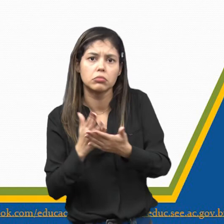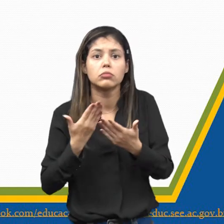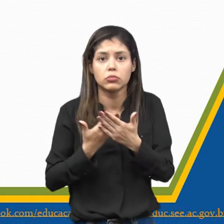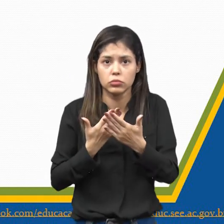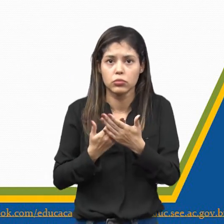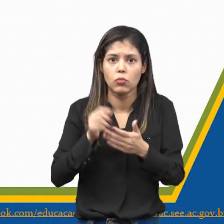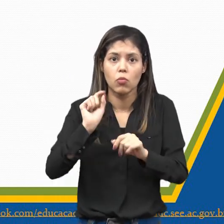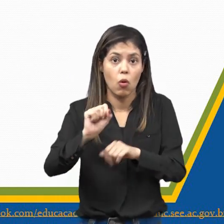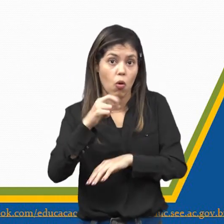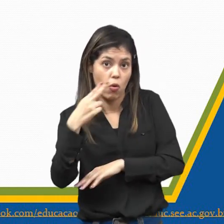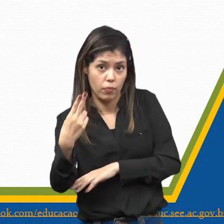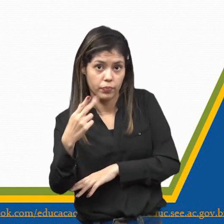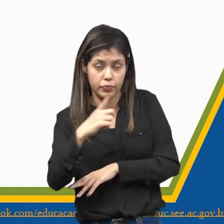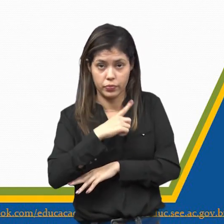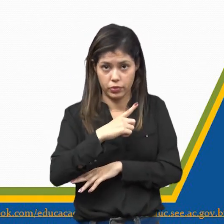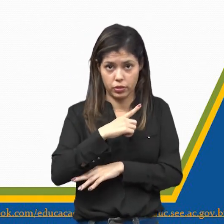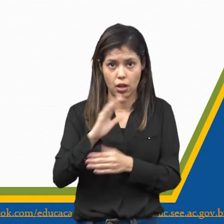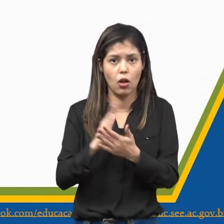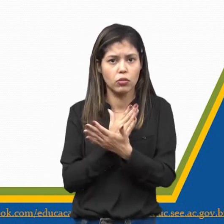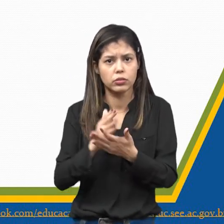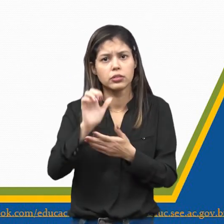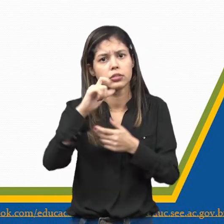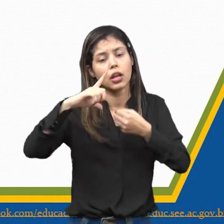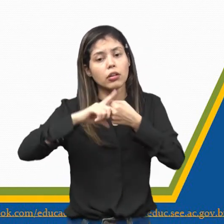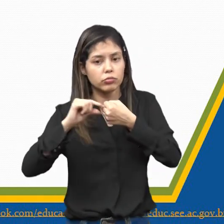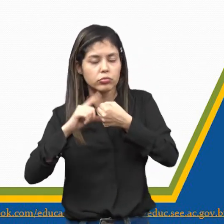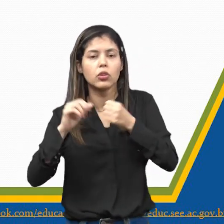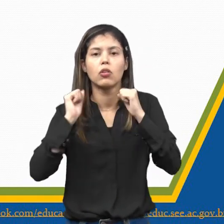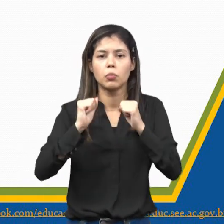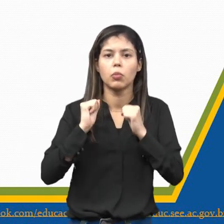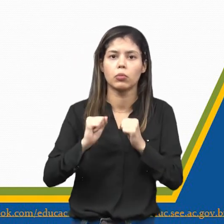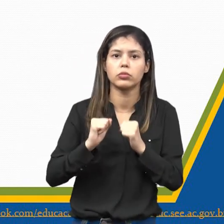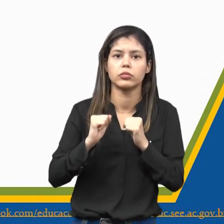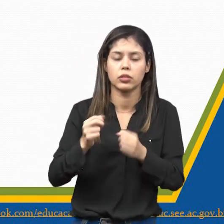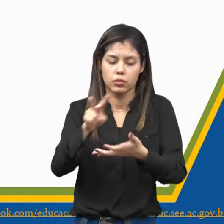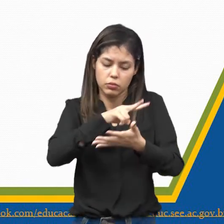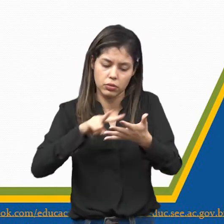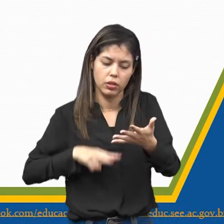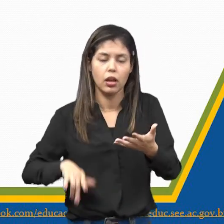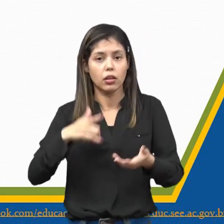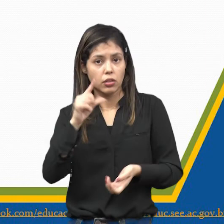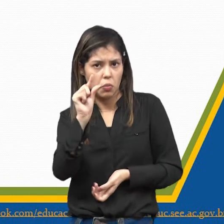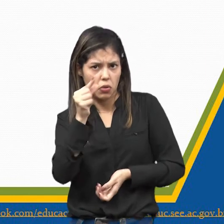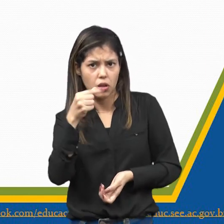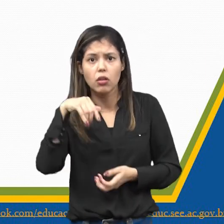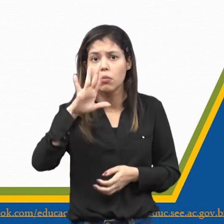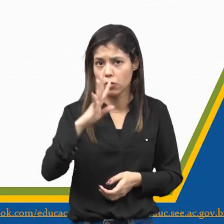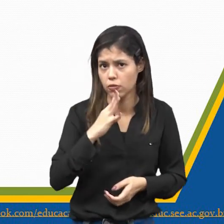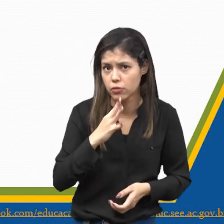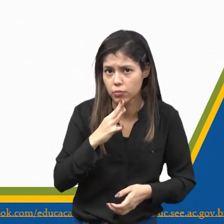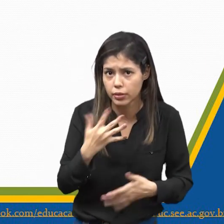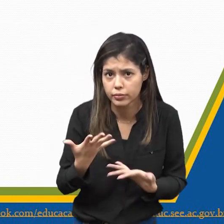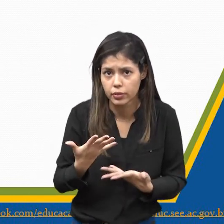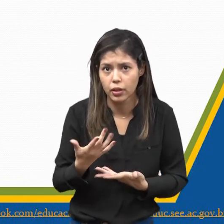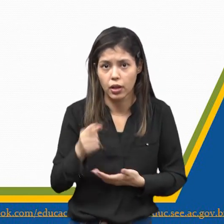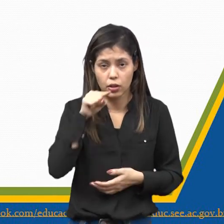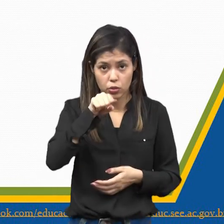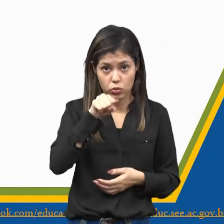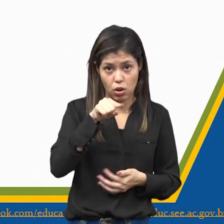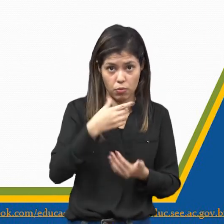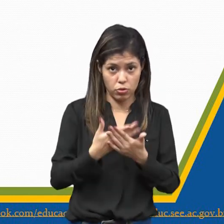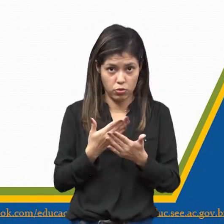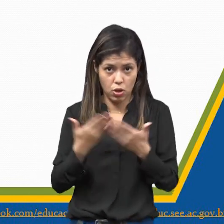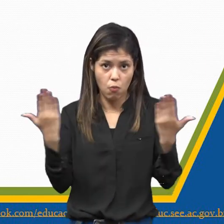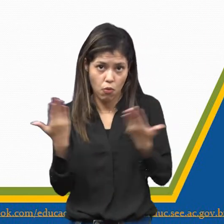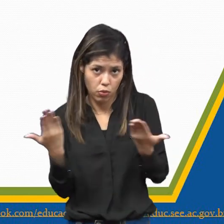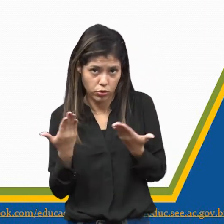estudos ou de alguns artigos que vocês podem ler para ter um pouco mais de conhecimento sobre o que nós